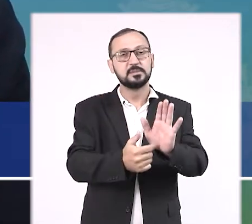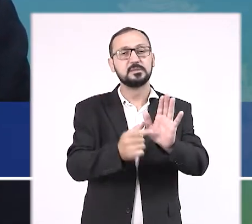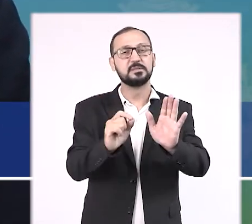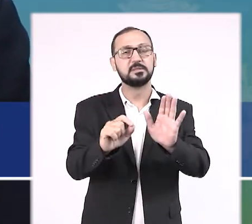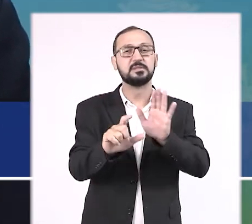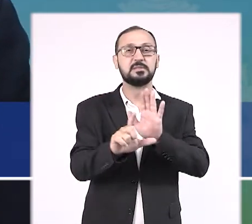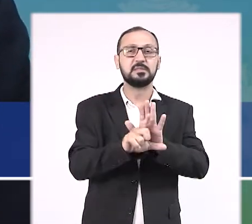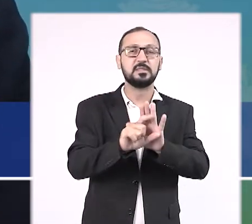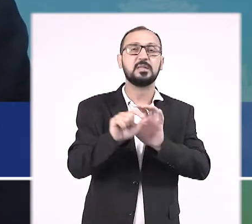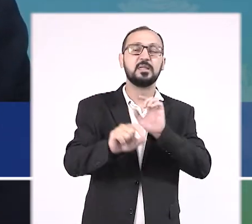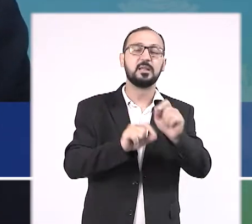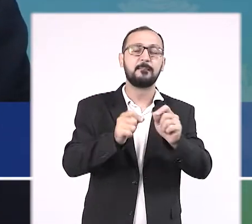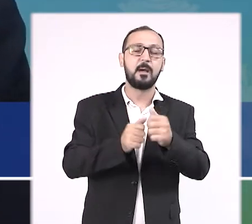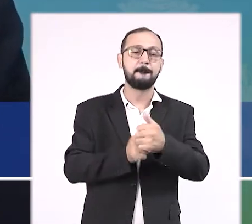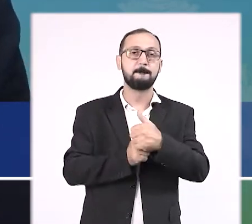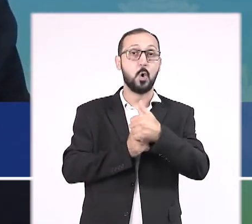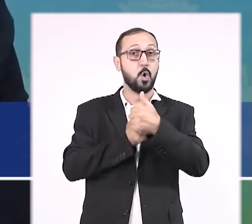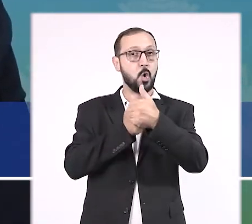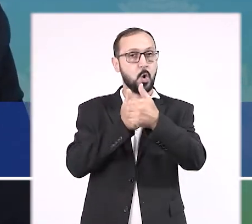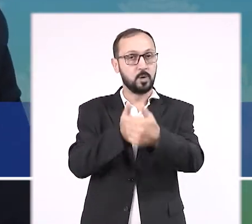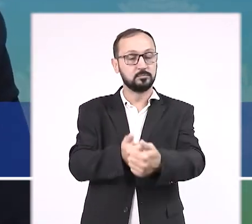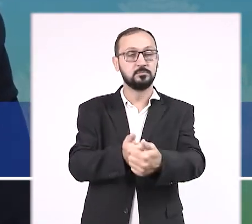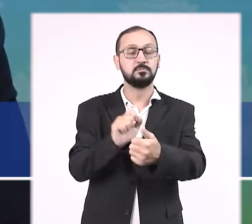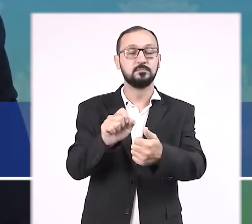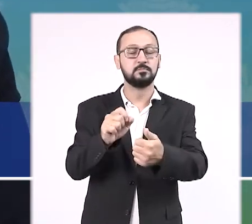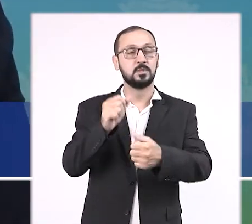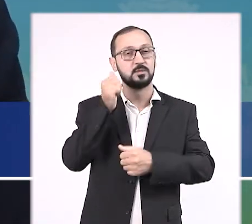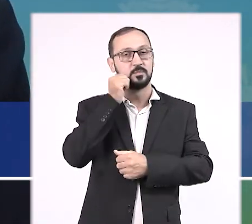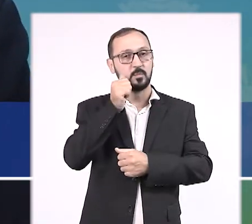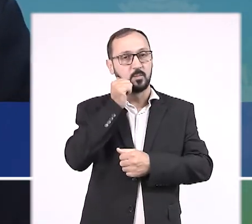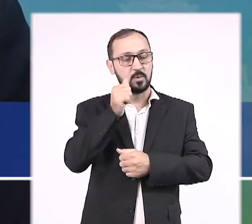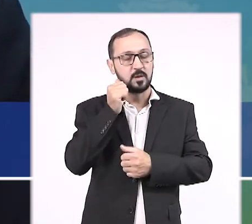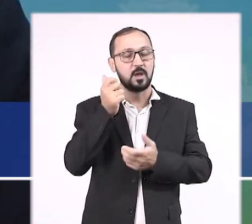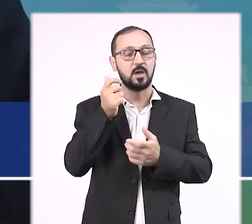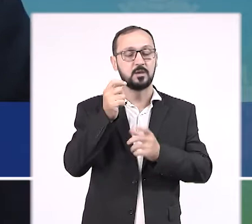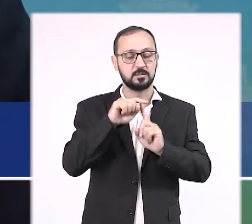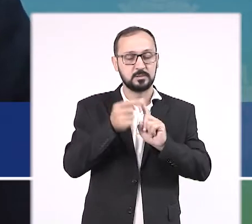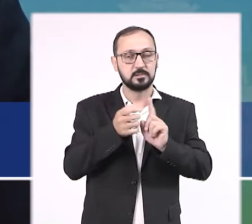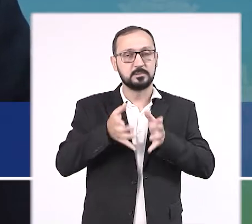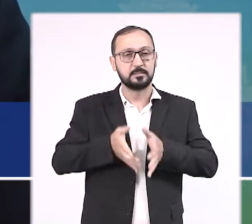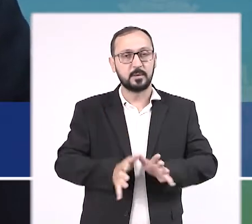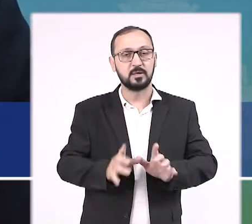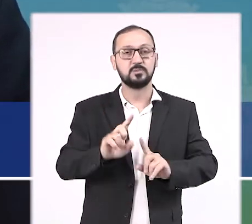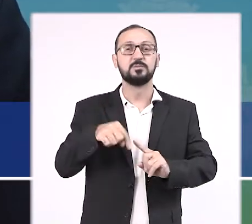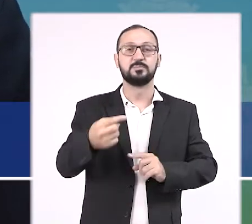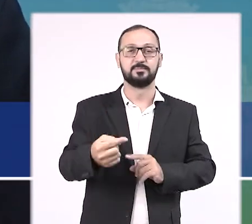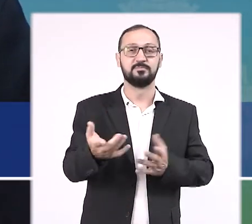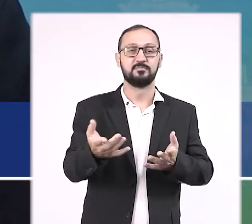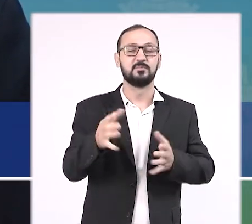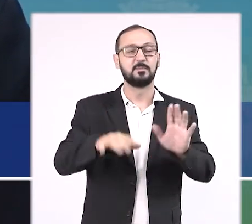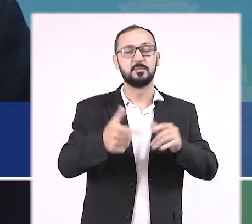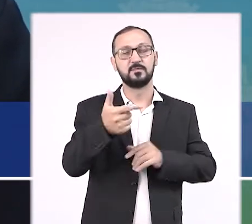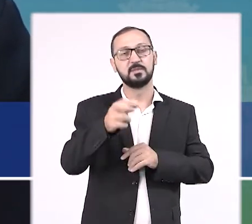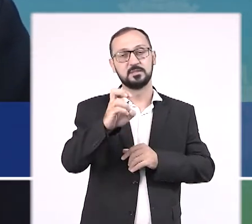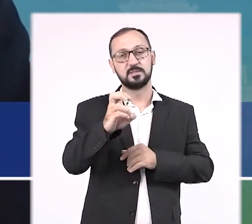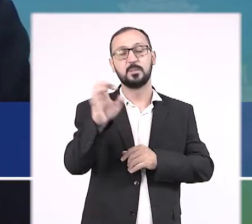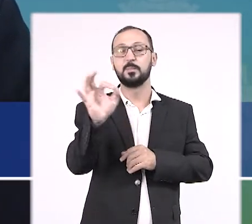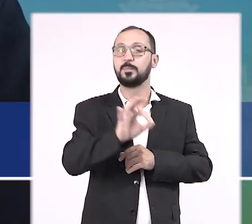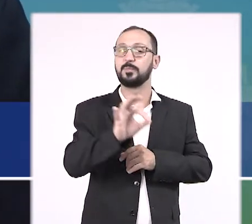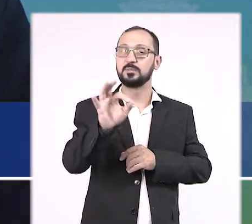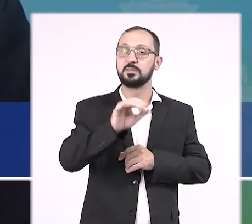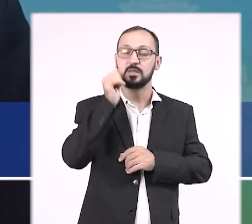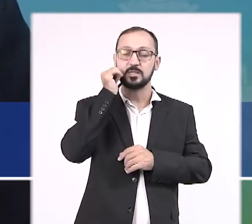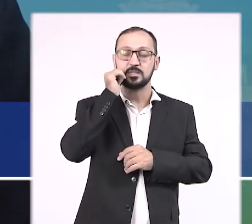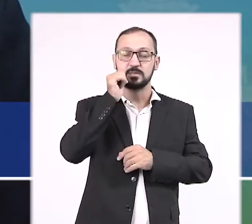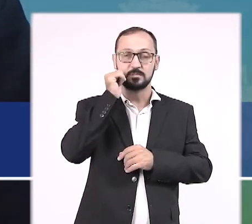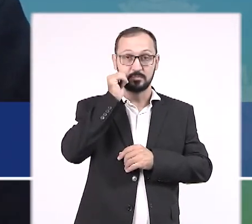então esta lei num trabalho de um acompanhamento das mulheres, as mães pós-parto. Nós temos os dados que 25%